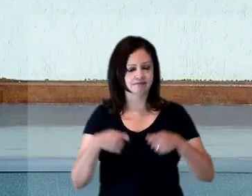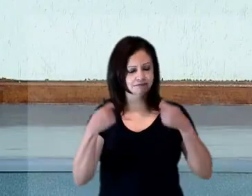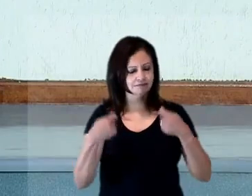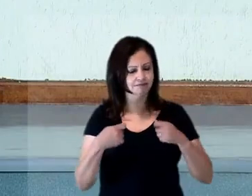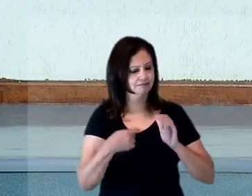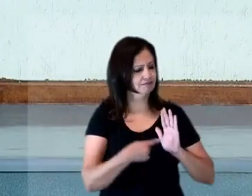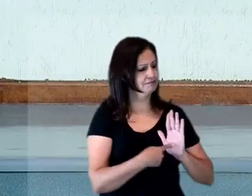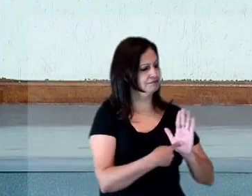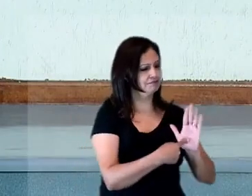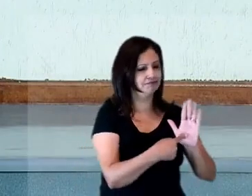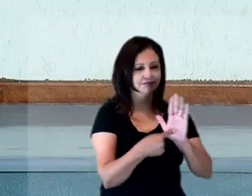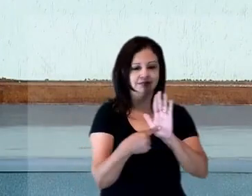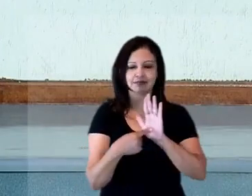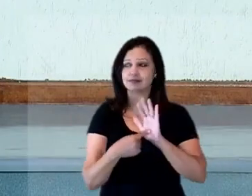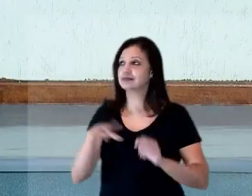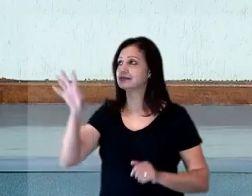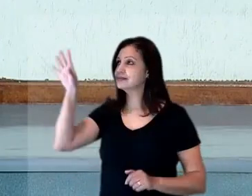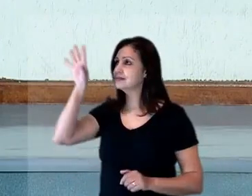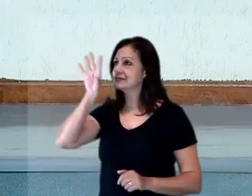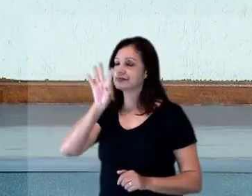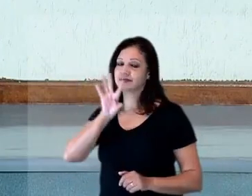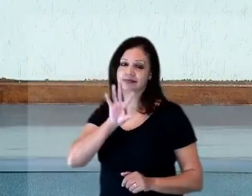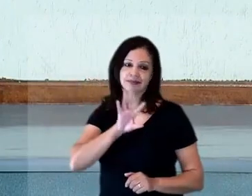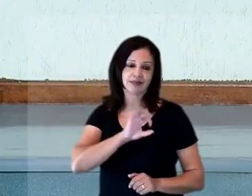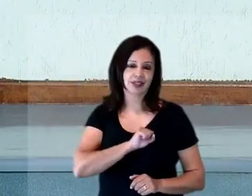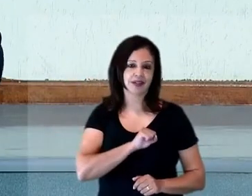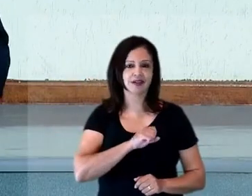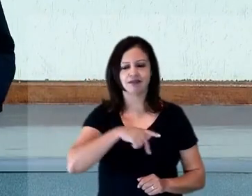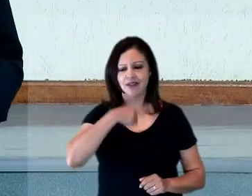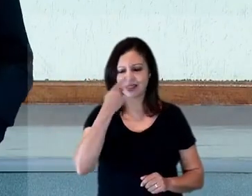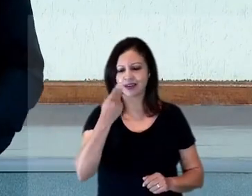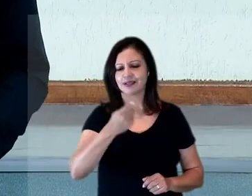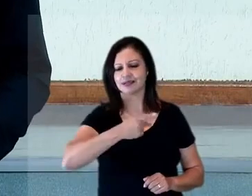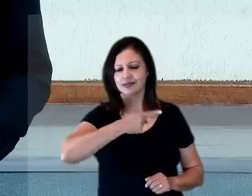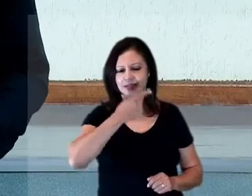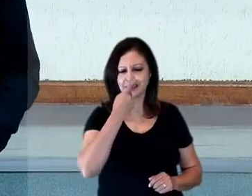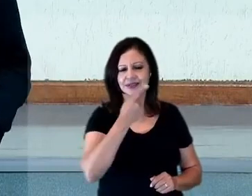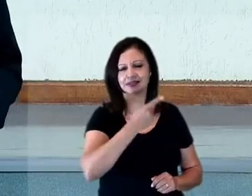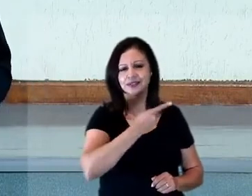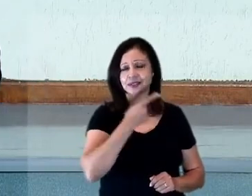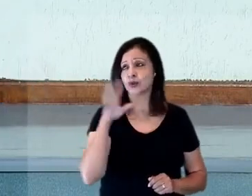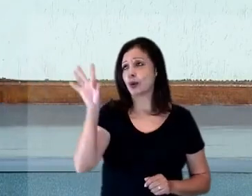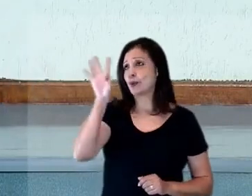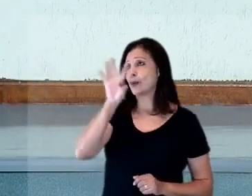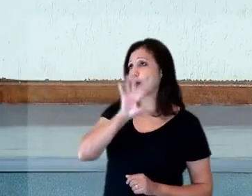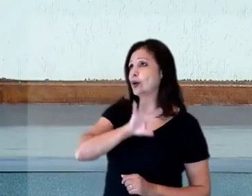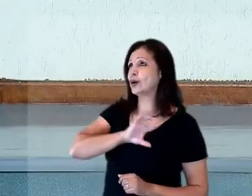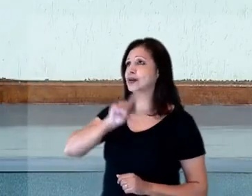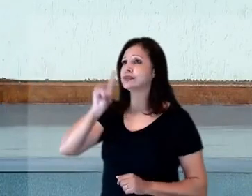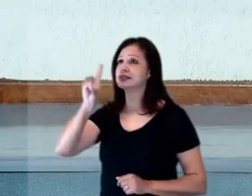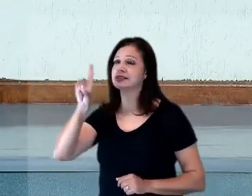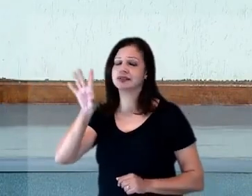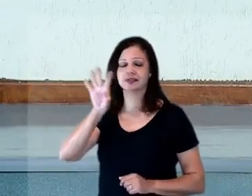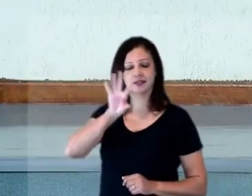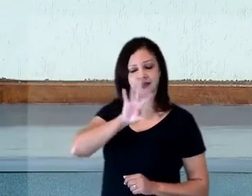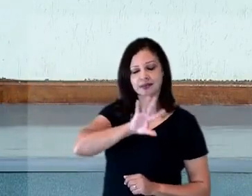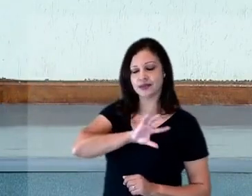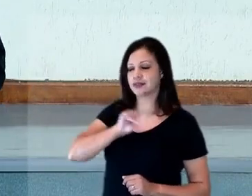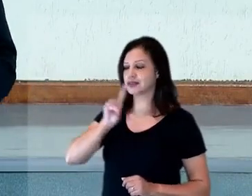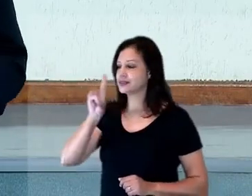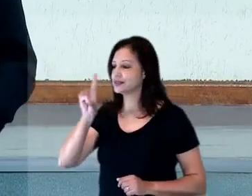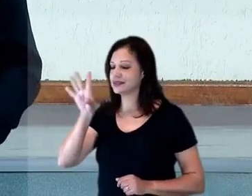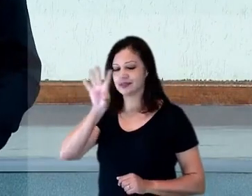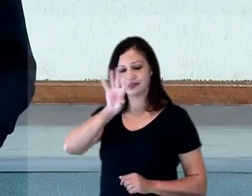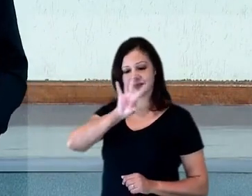demonstrarmos esse amor que tanto falamos. Falamos tanto do amor de Deus, mas é chegado o momento